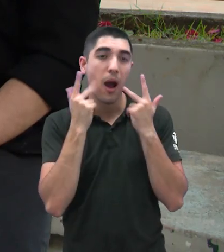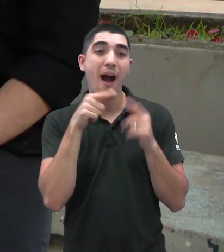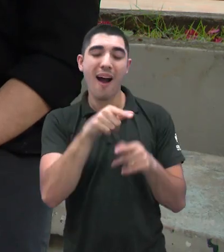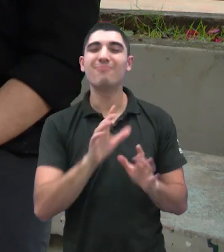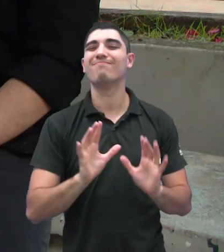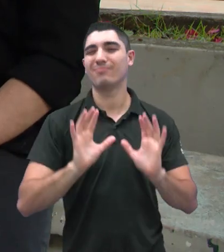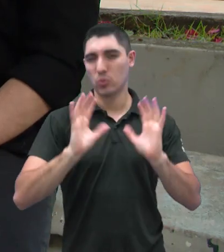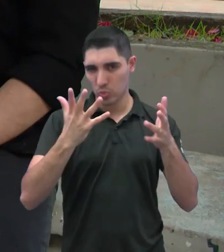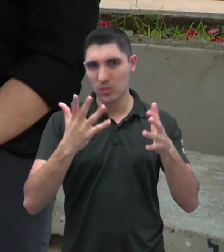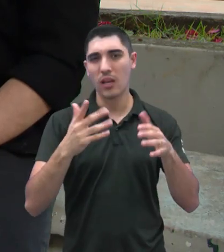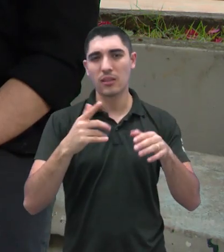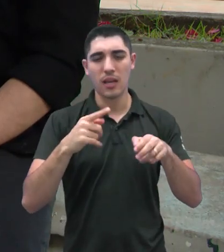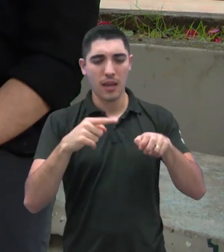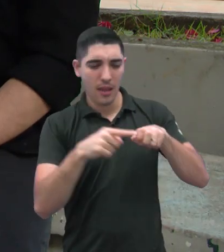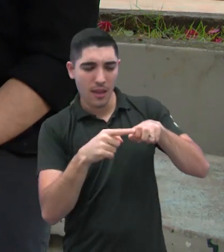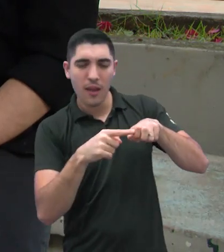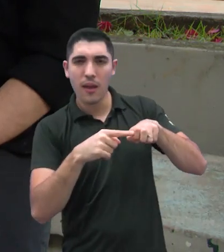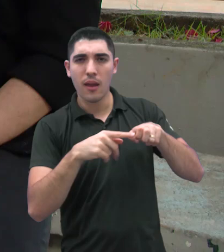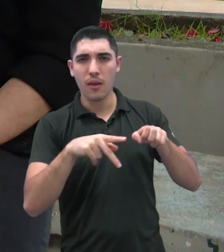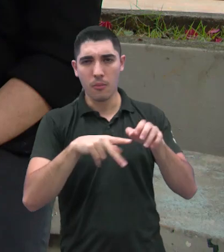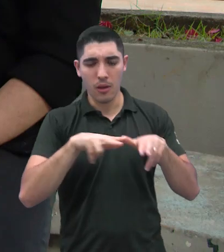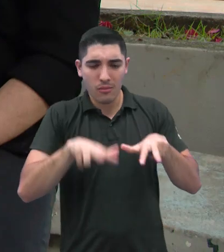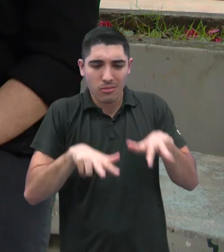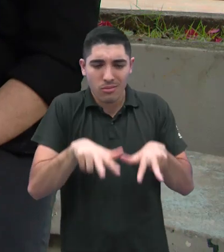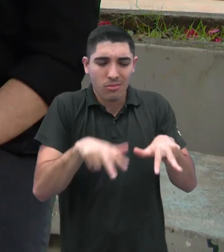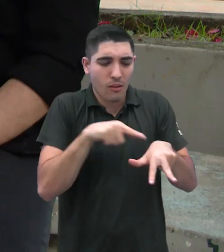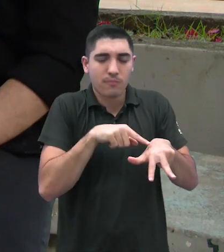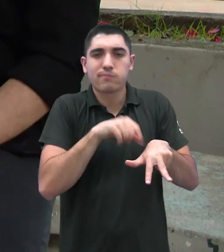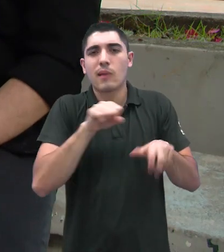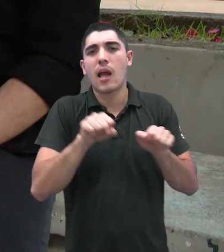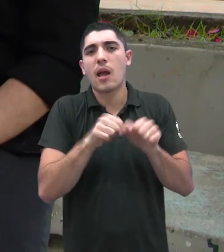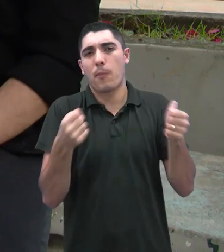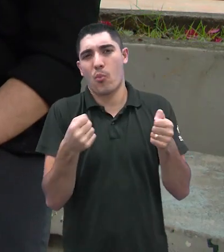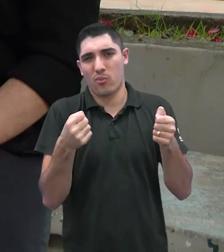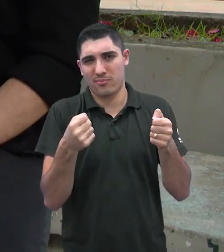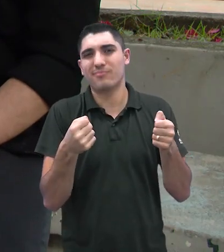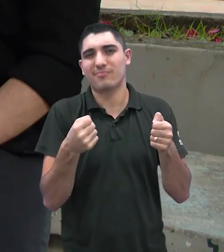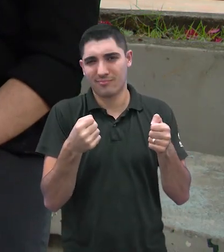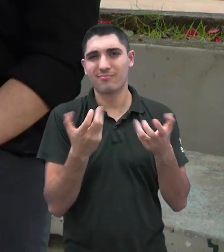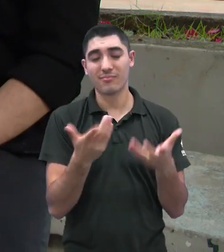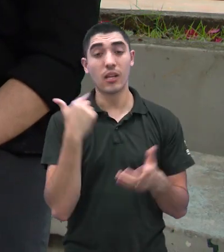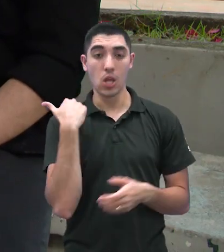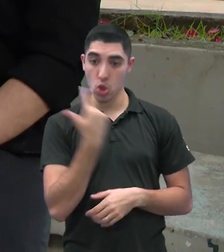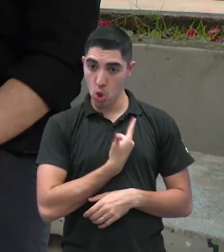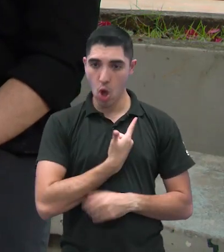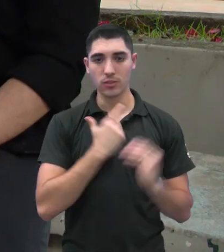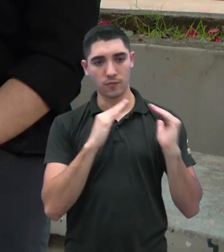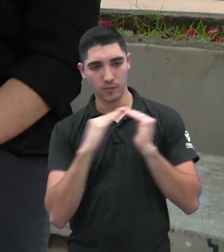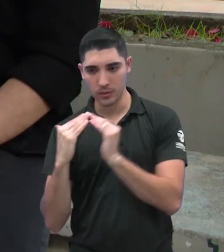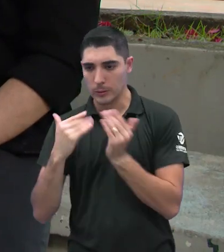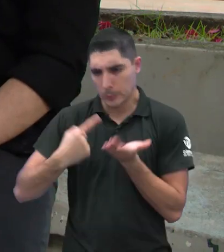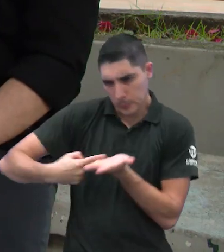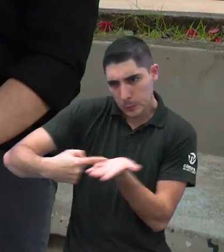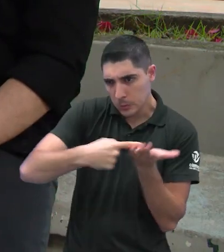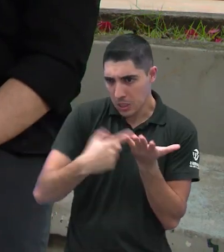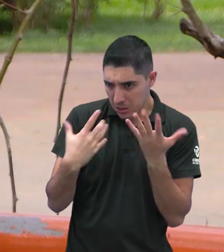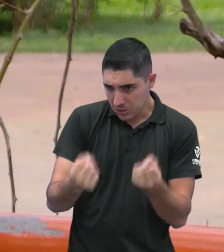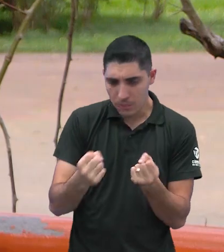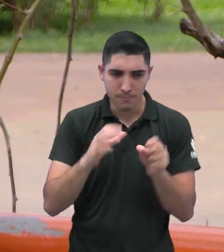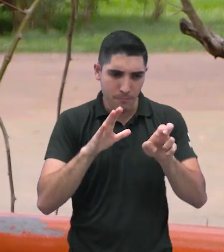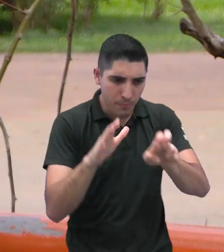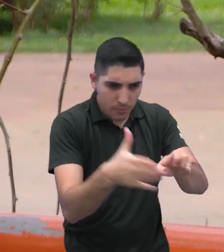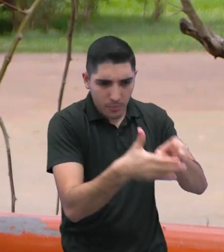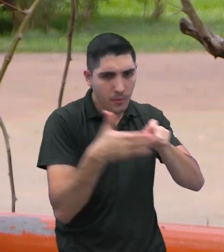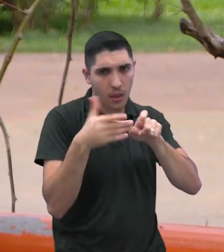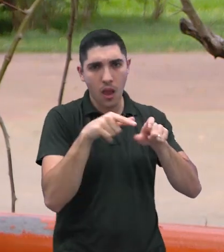Ela quebrou a perninha mesmo, no raio-x a gente viu que quebrou, teve que botar uma tala. E fomos nós, vizinhos, que